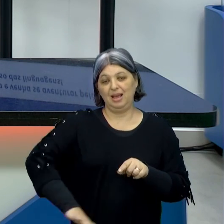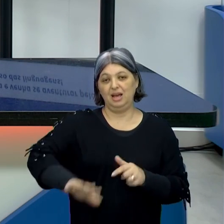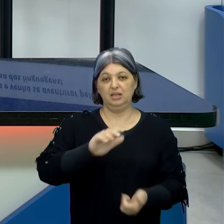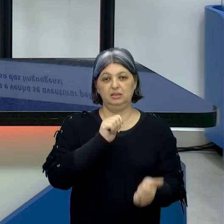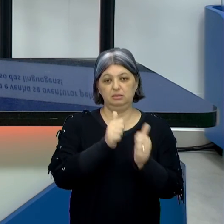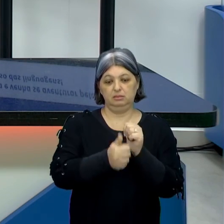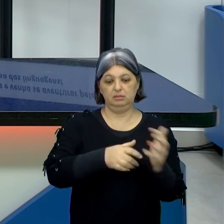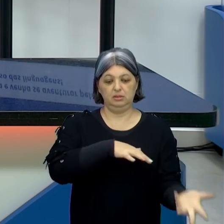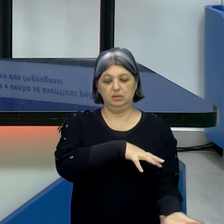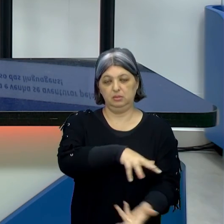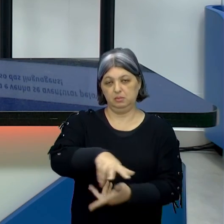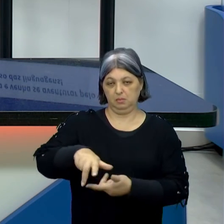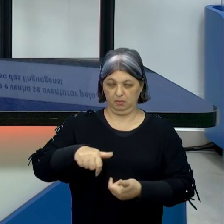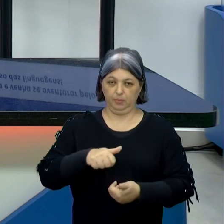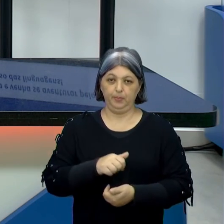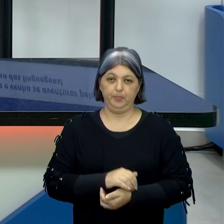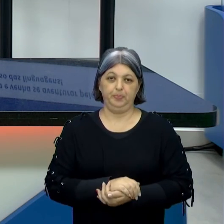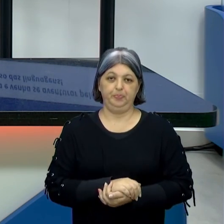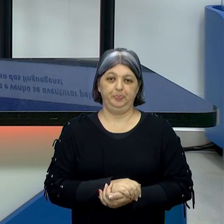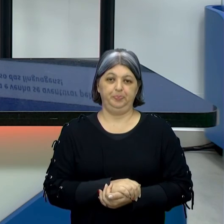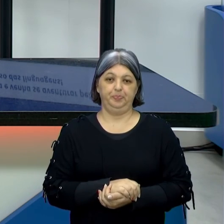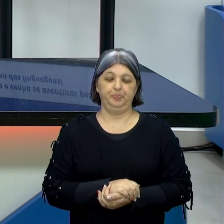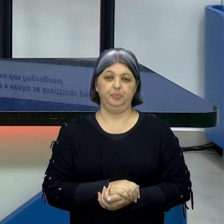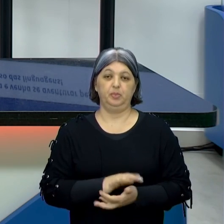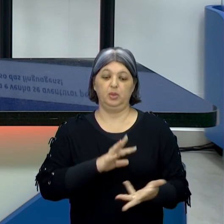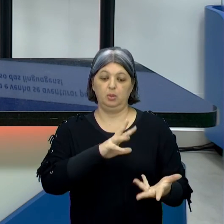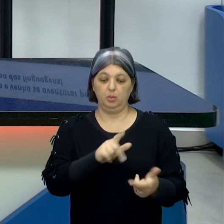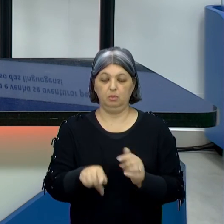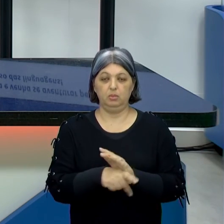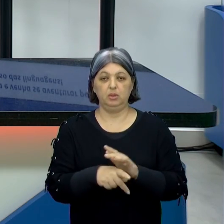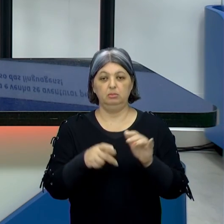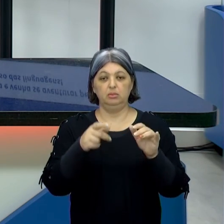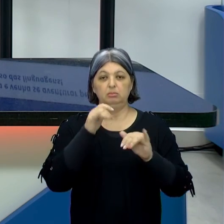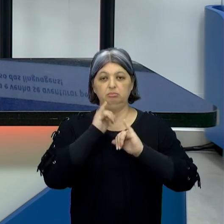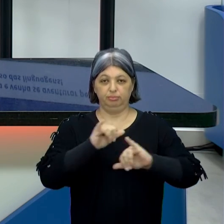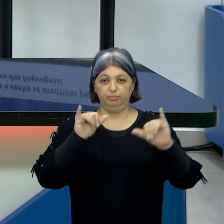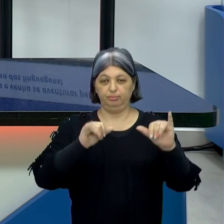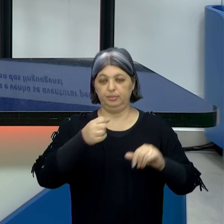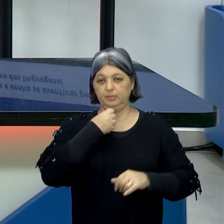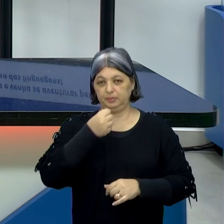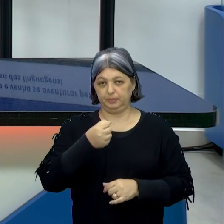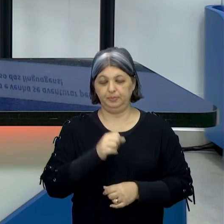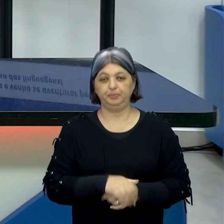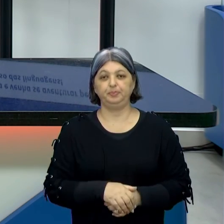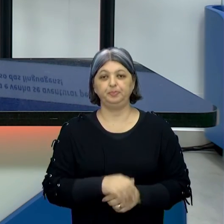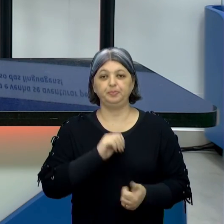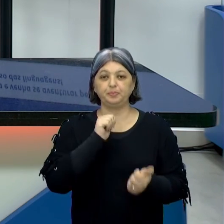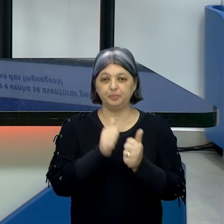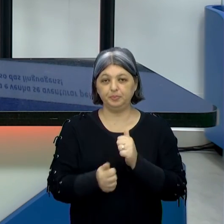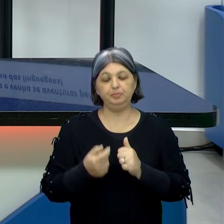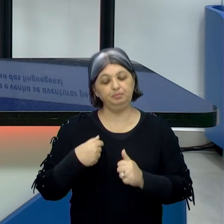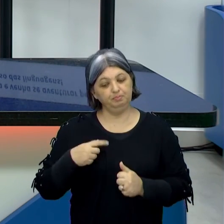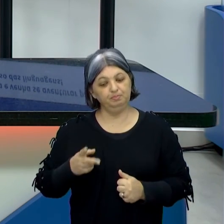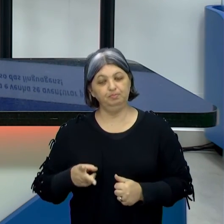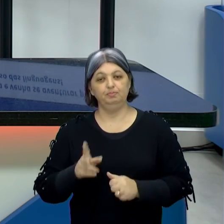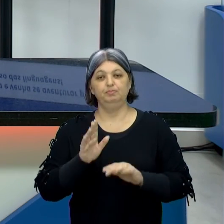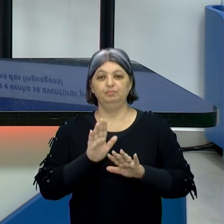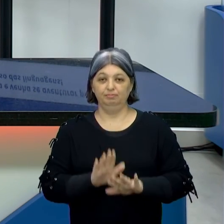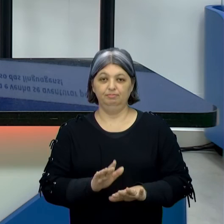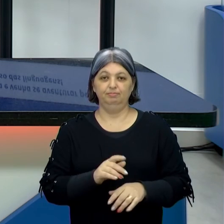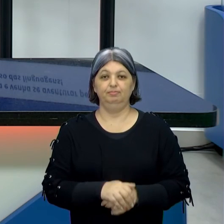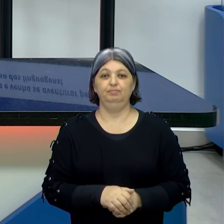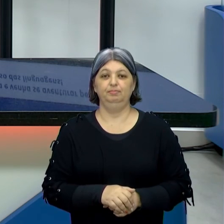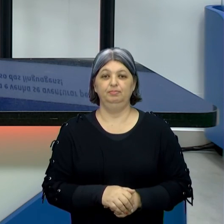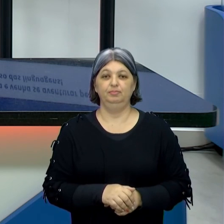do nosso mundo do esporte aí, desse mundo jornalístico e esportivo. Eu vou ficando por aqui. Espero que vocês tenham gostado. E aí,